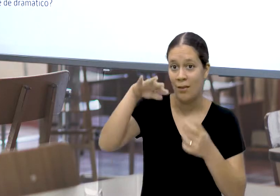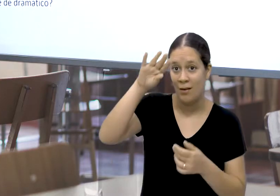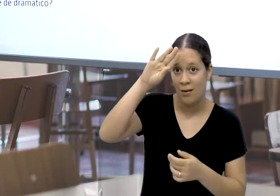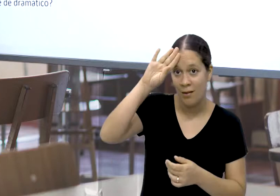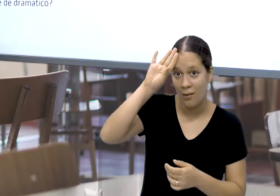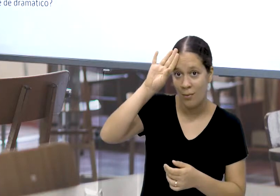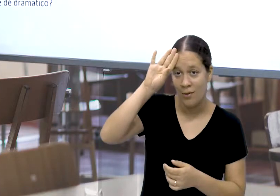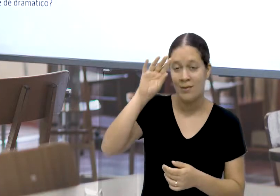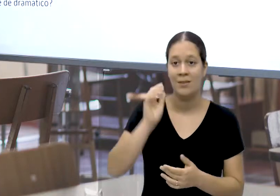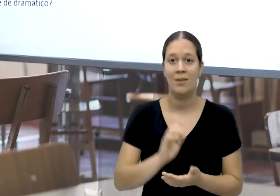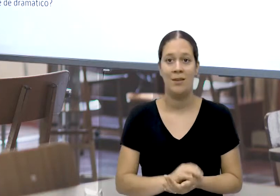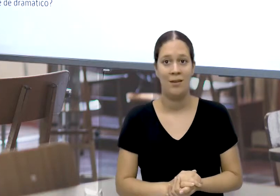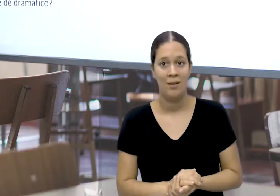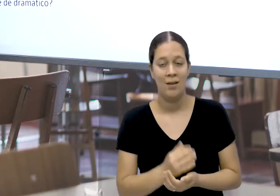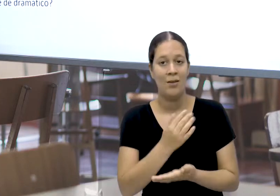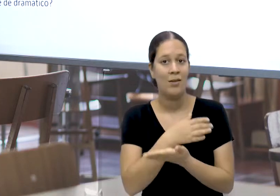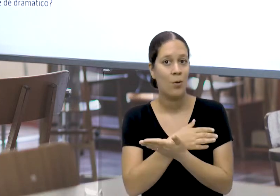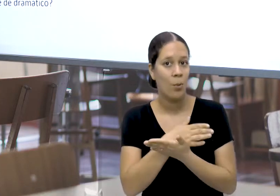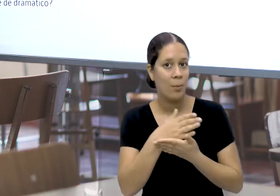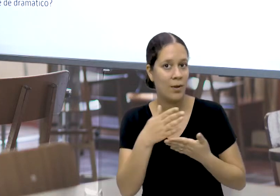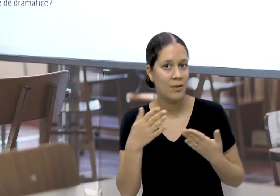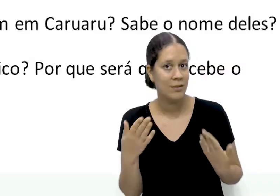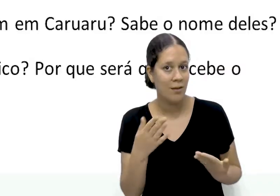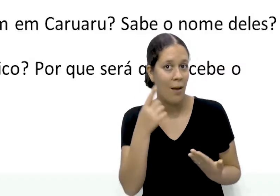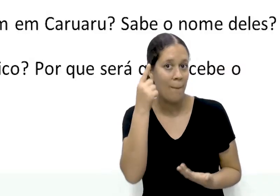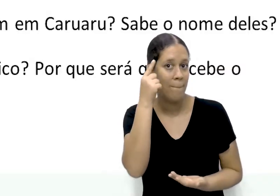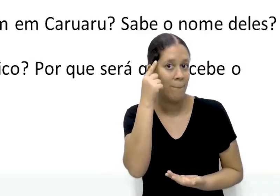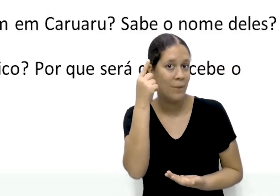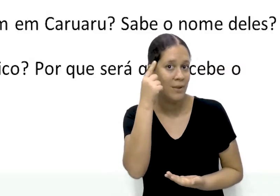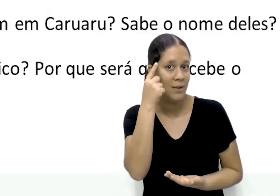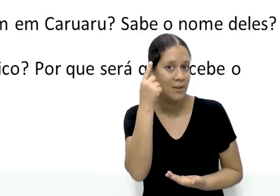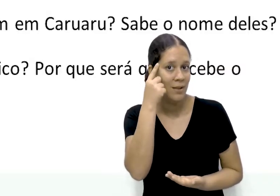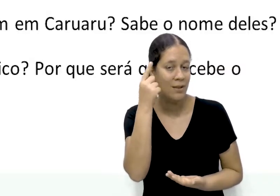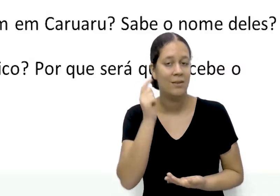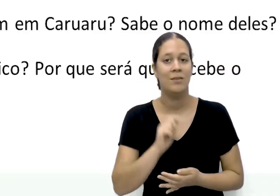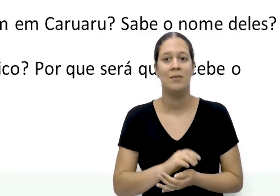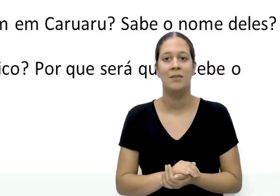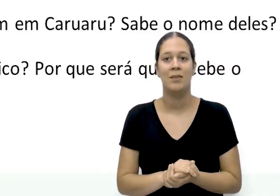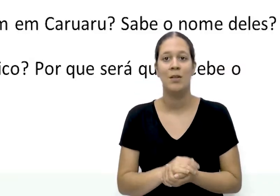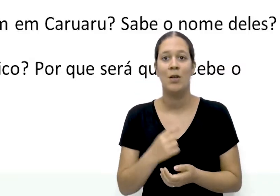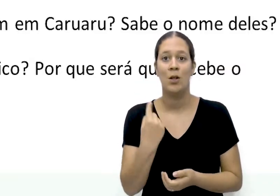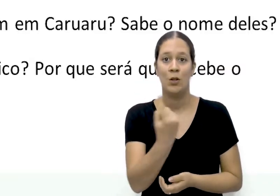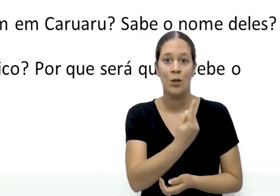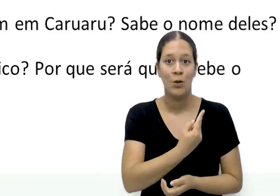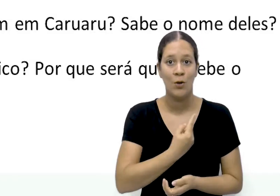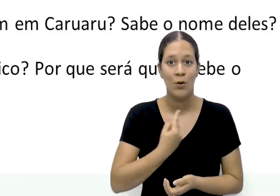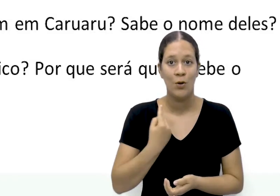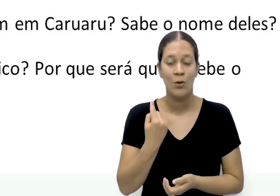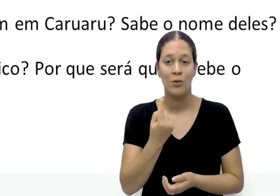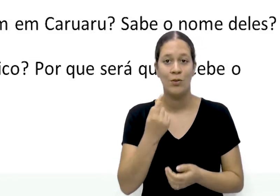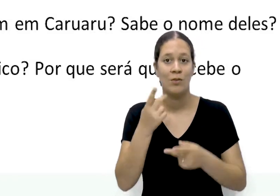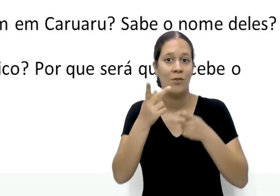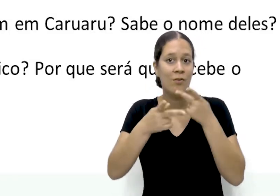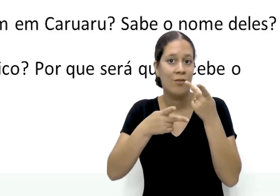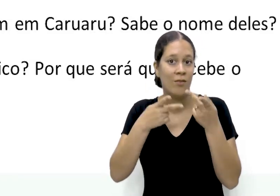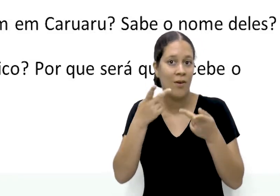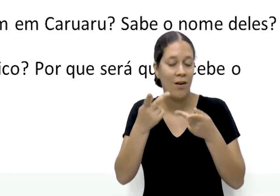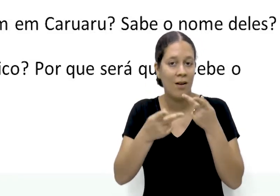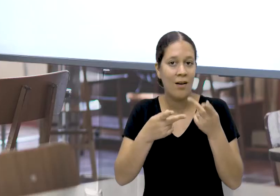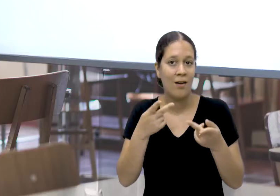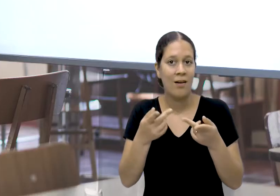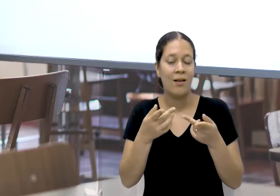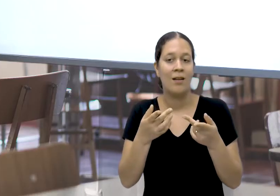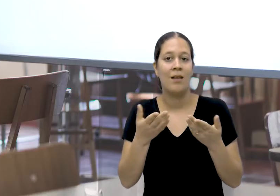manha, exagero. Na realidade, não é bem assim. O termo drama vem do grego, quer